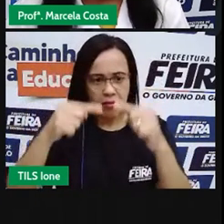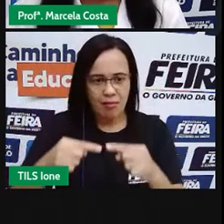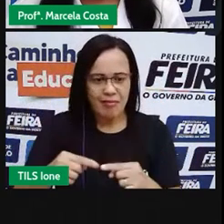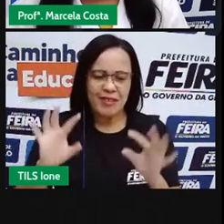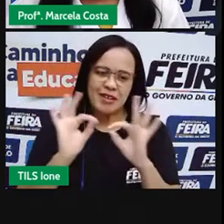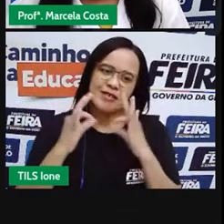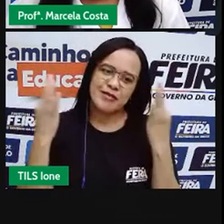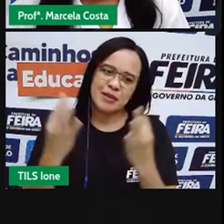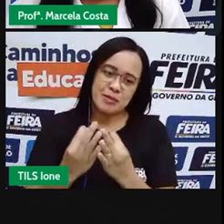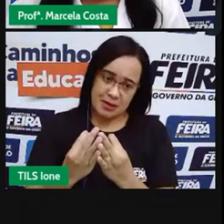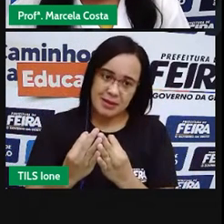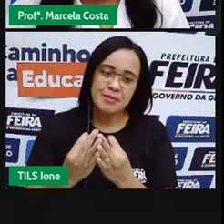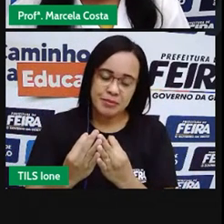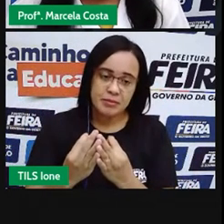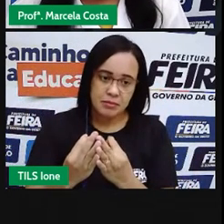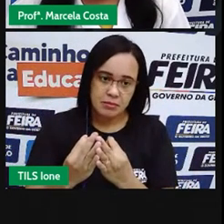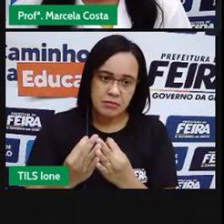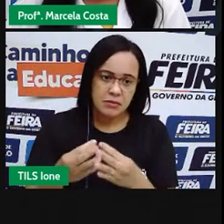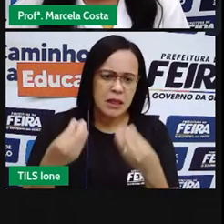pá